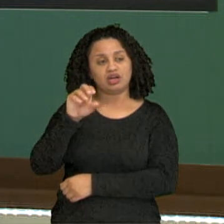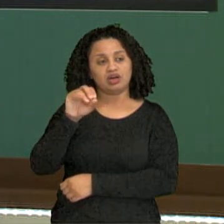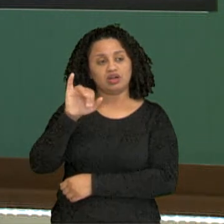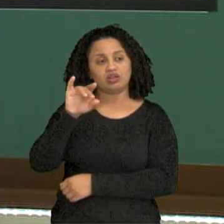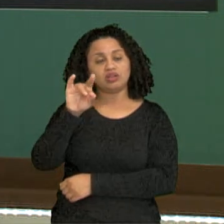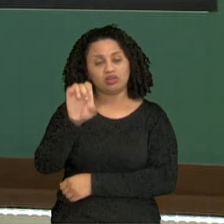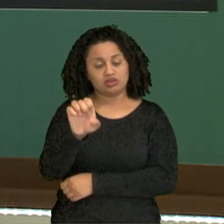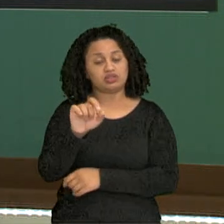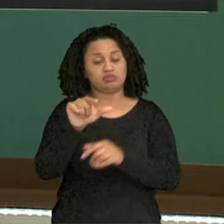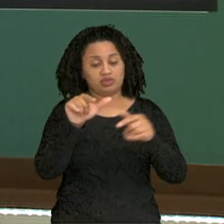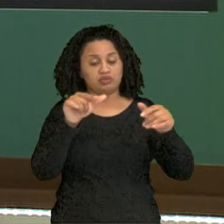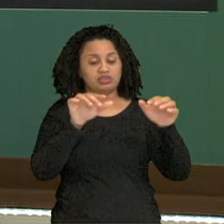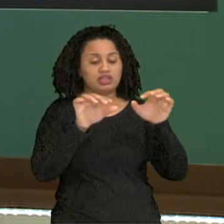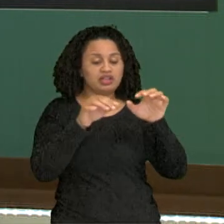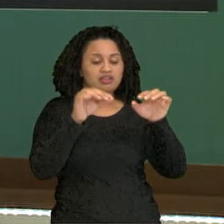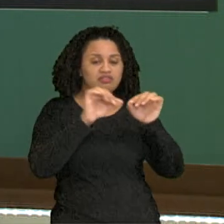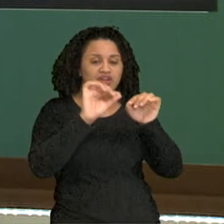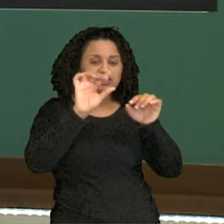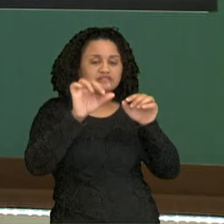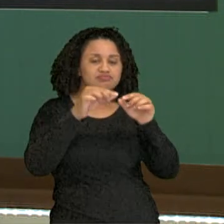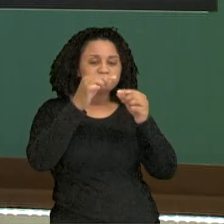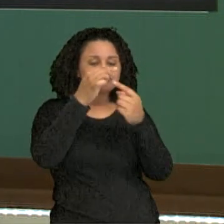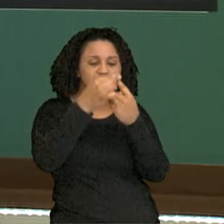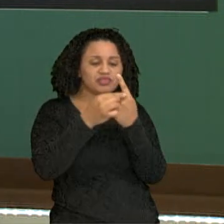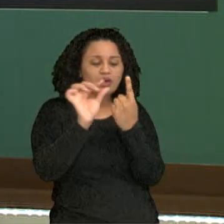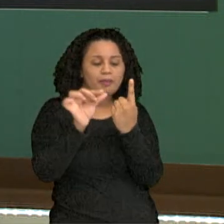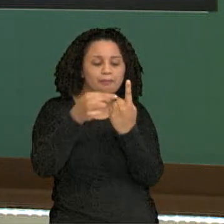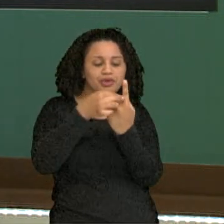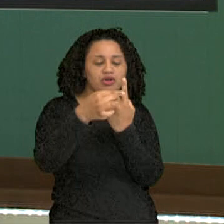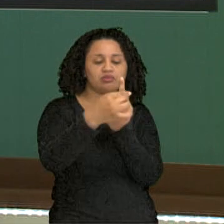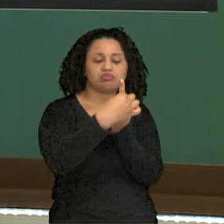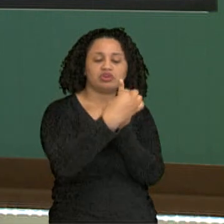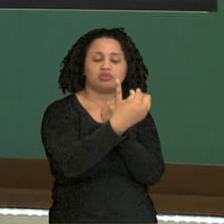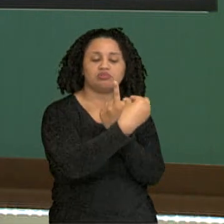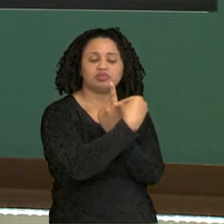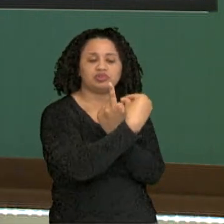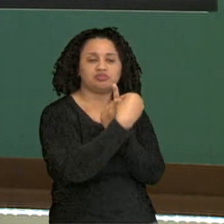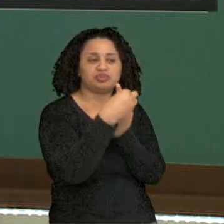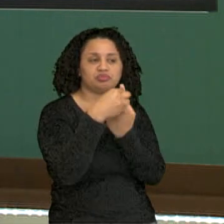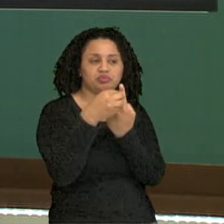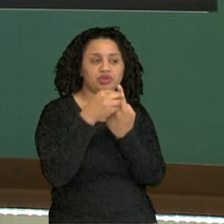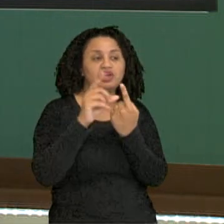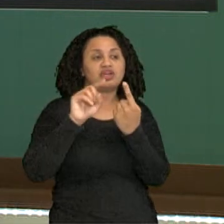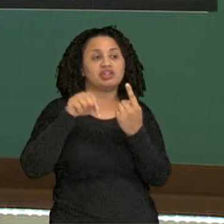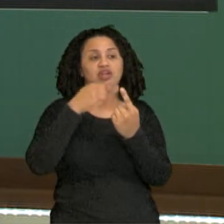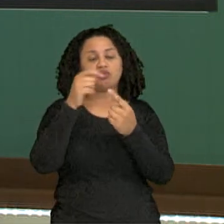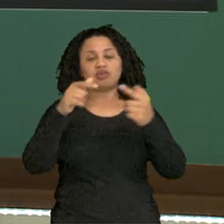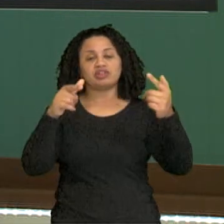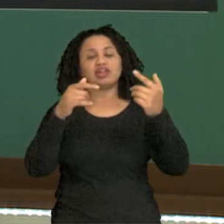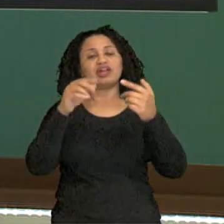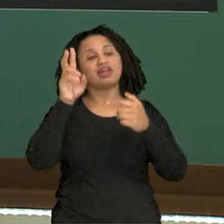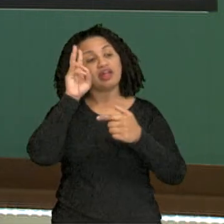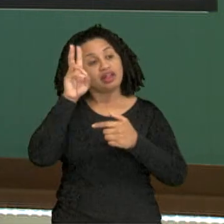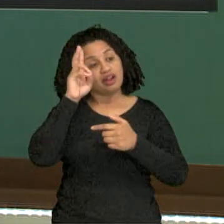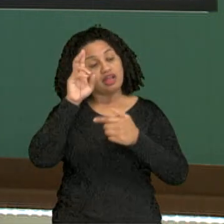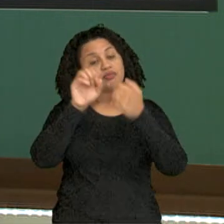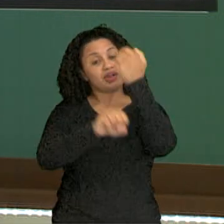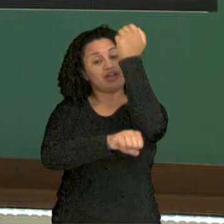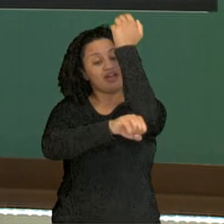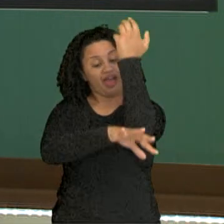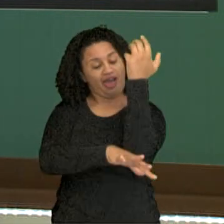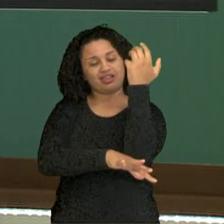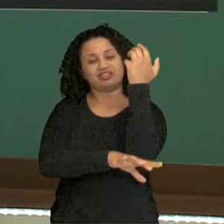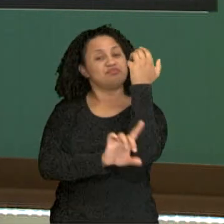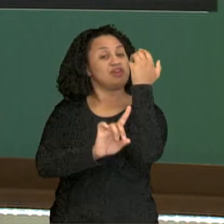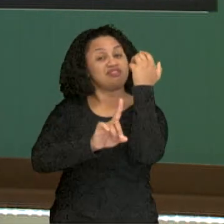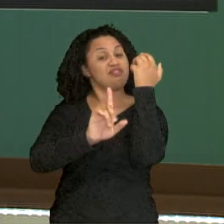prende, né, as estruturas chamadas filoides. E nós temos uma estrutura que lembra uma raiz, mas não